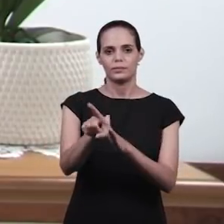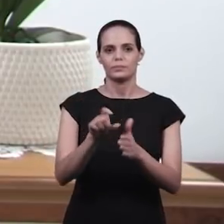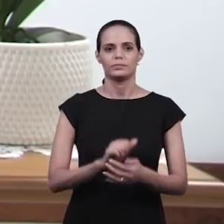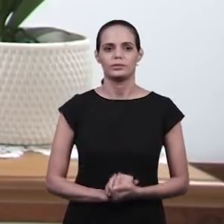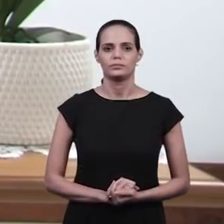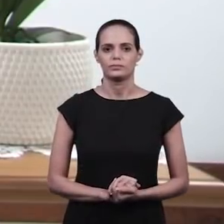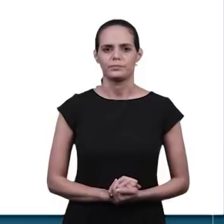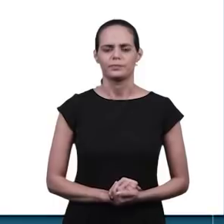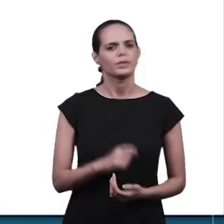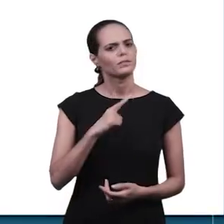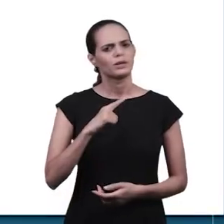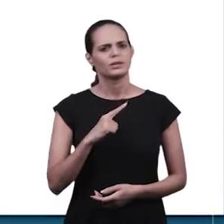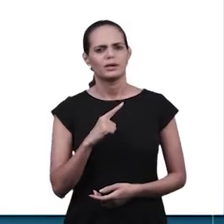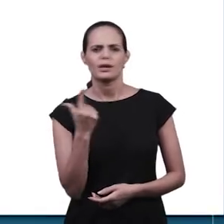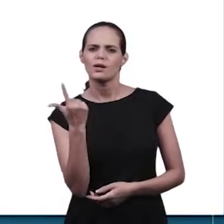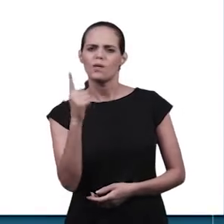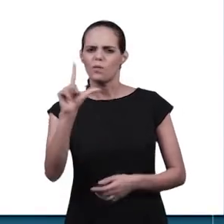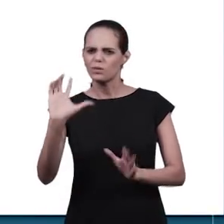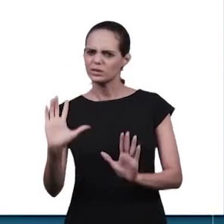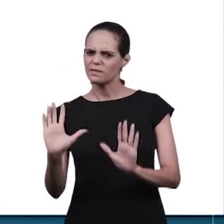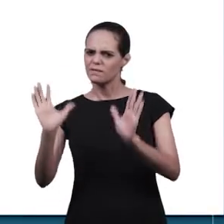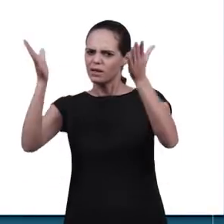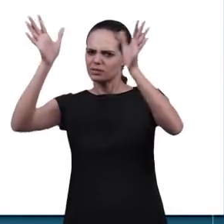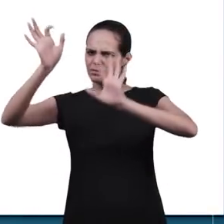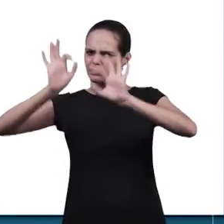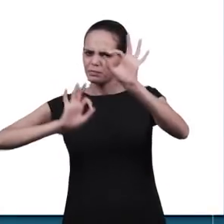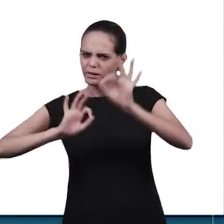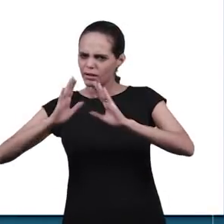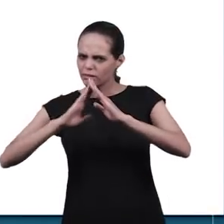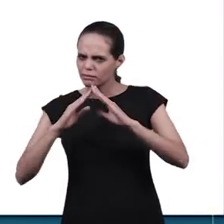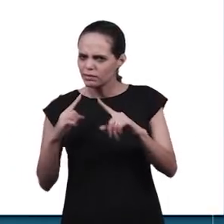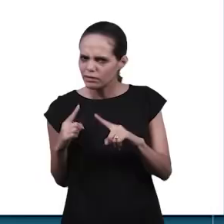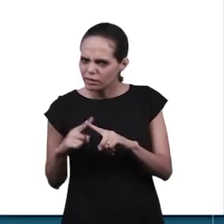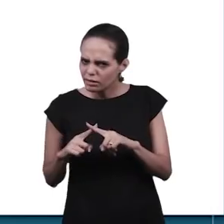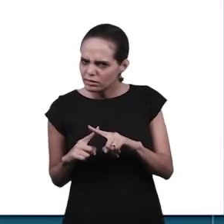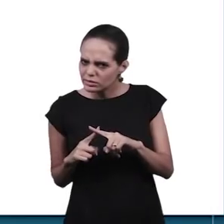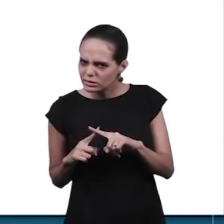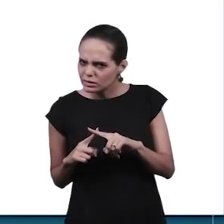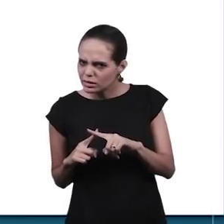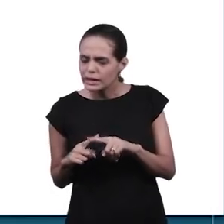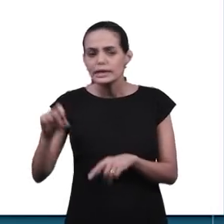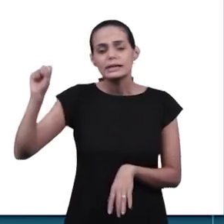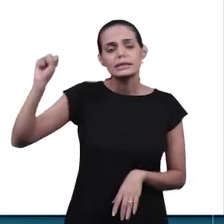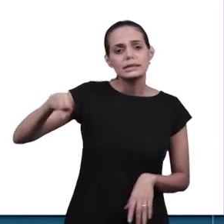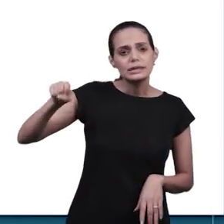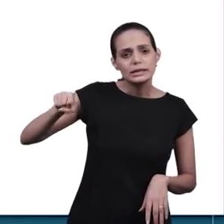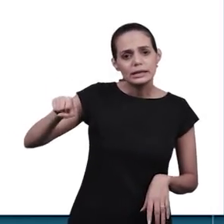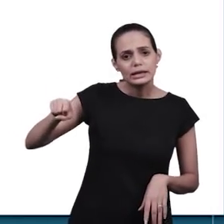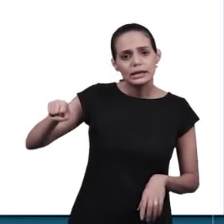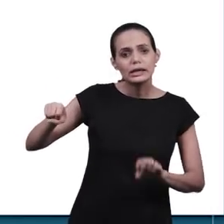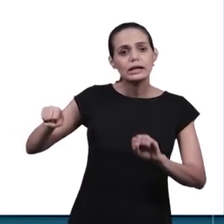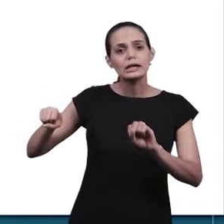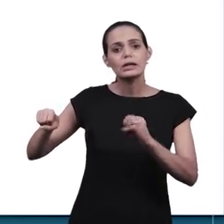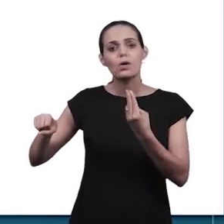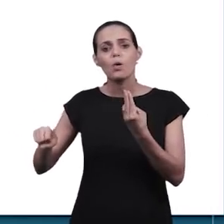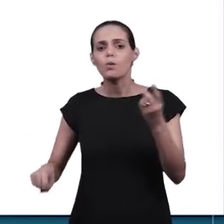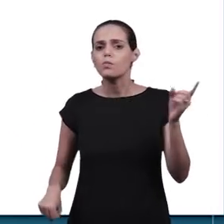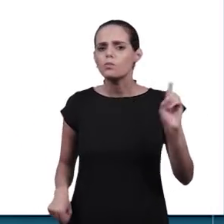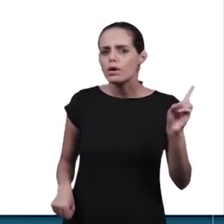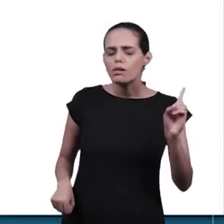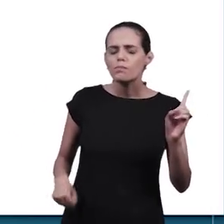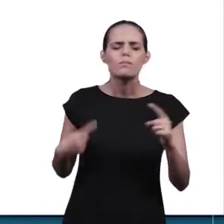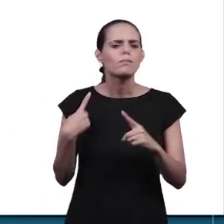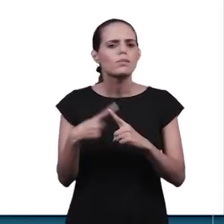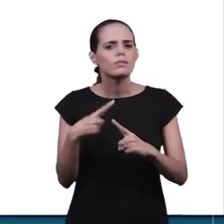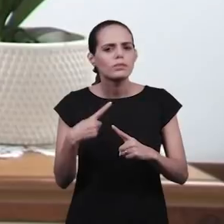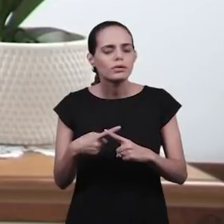então, pergunta: haverá uma outra festa programada para a igreja? Sim ou não? E por